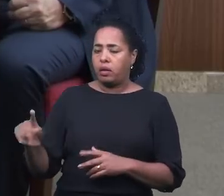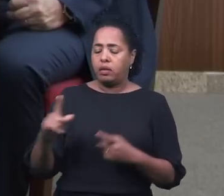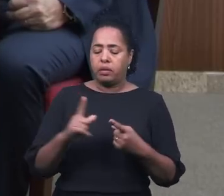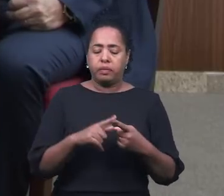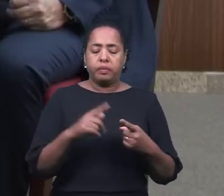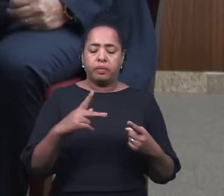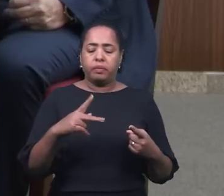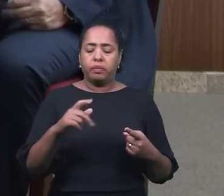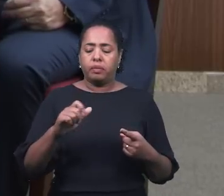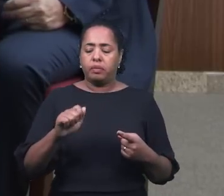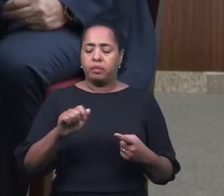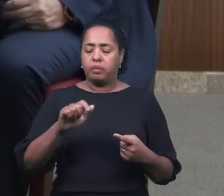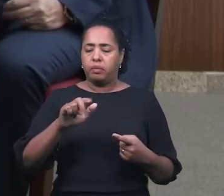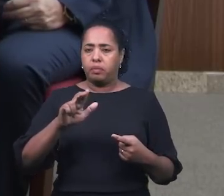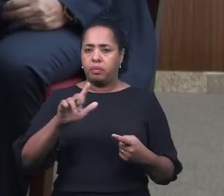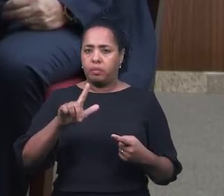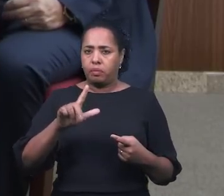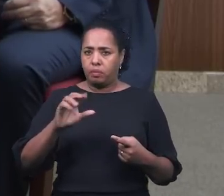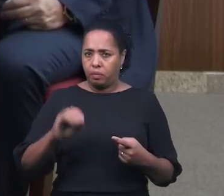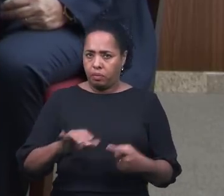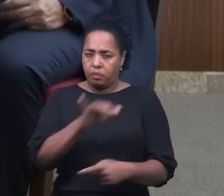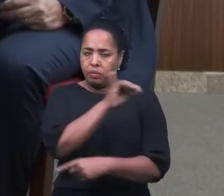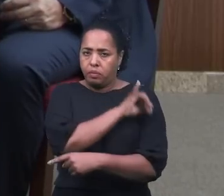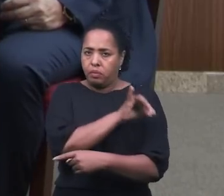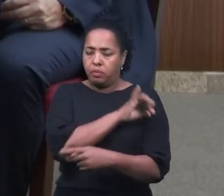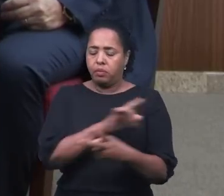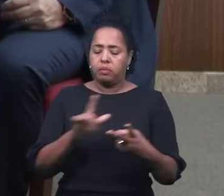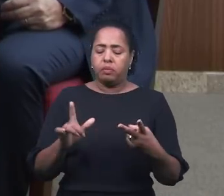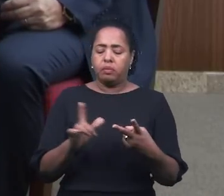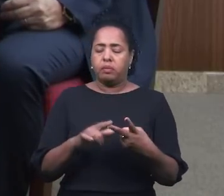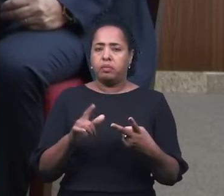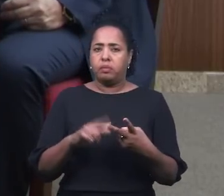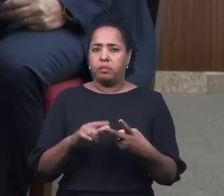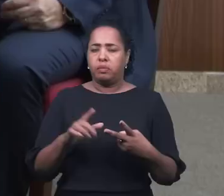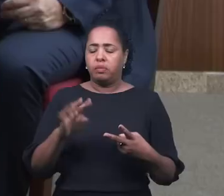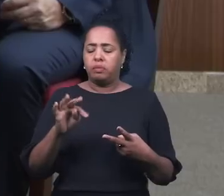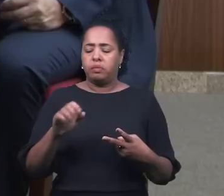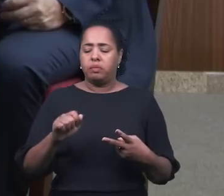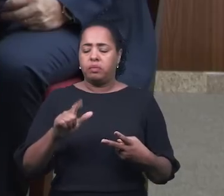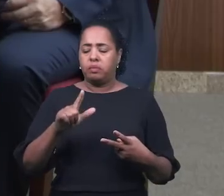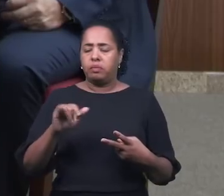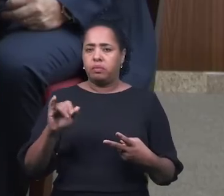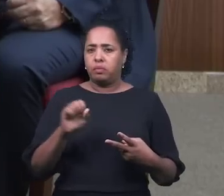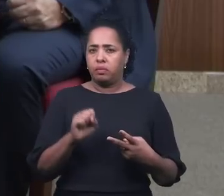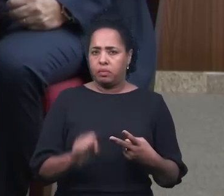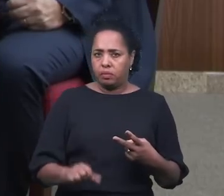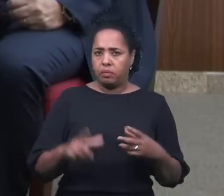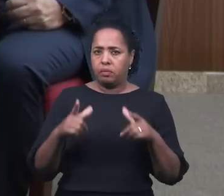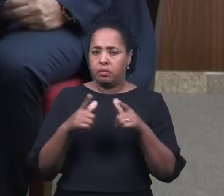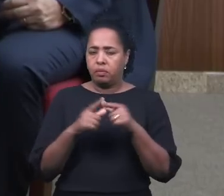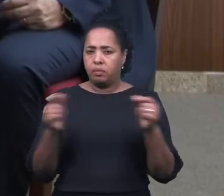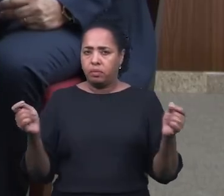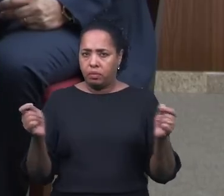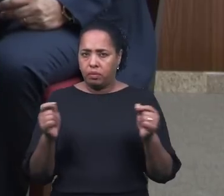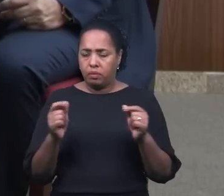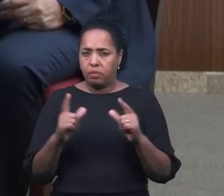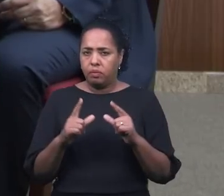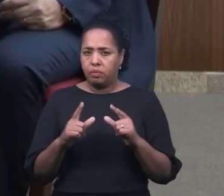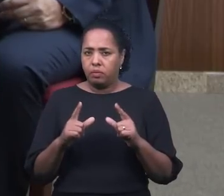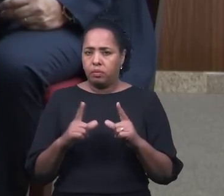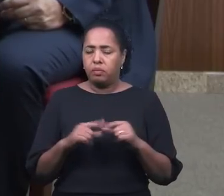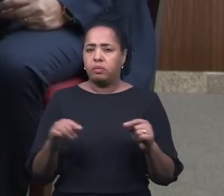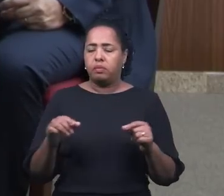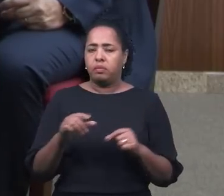Paulo Adilson, do Rio de Janeiro, aqui do estado do Rio de Janeiro, e da senhora Thaís Munique Medeiros, de Brasília,